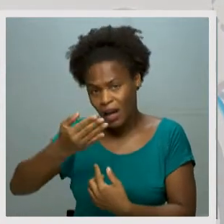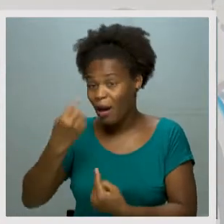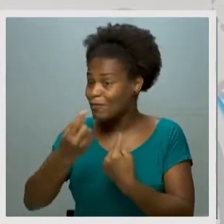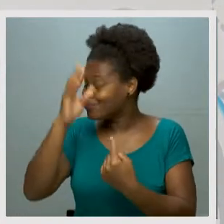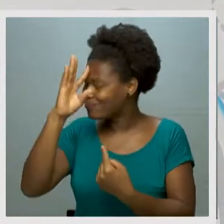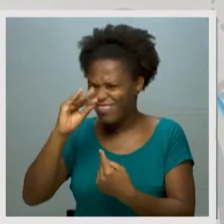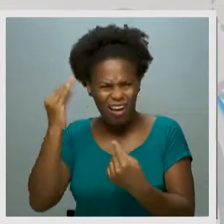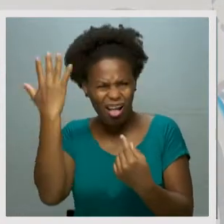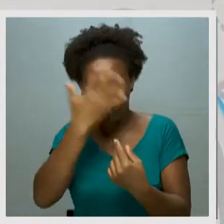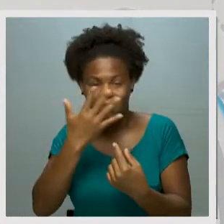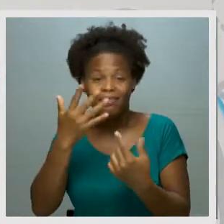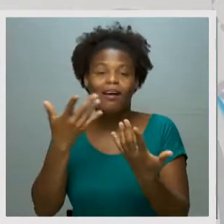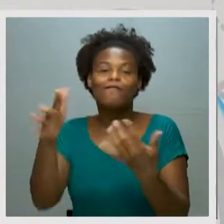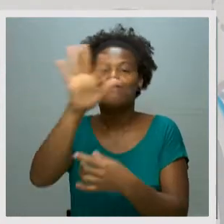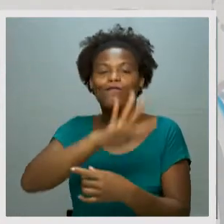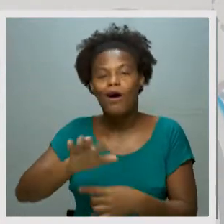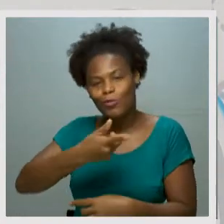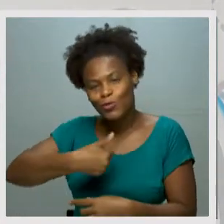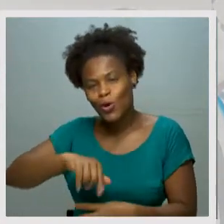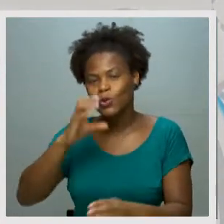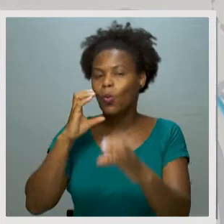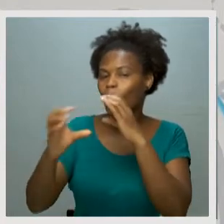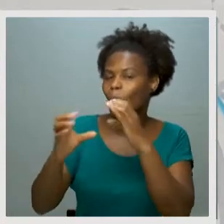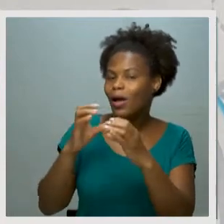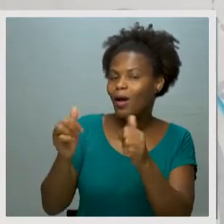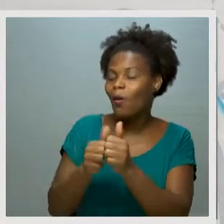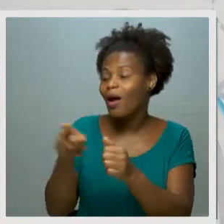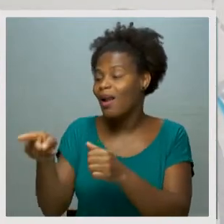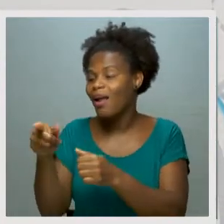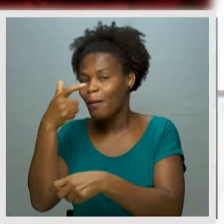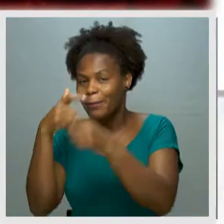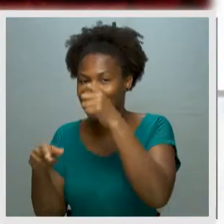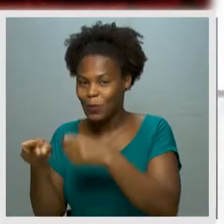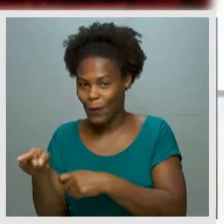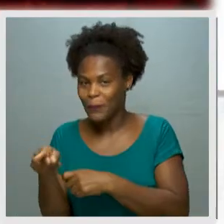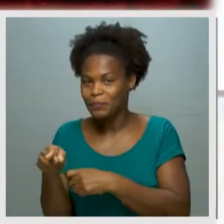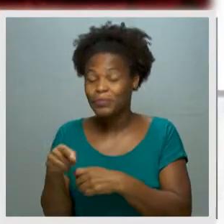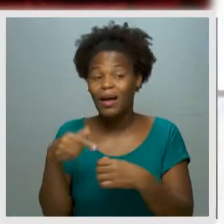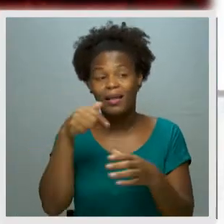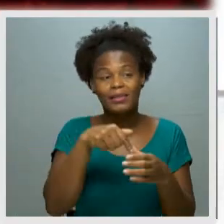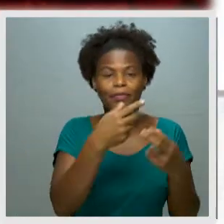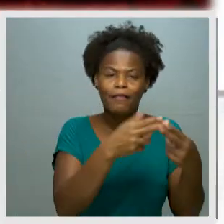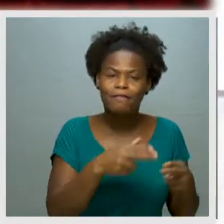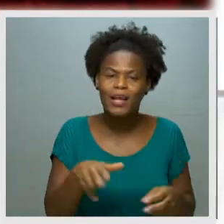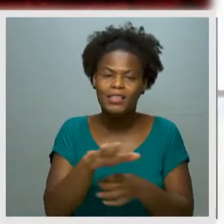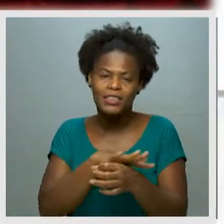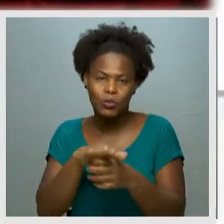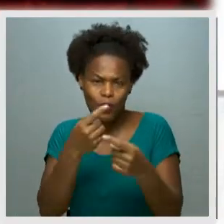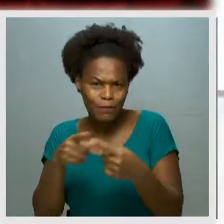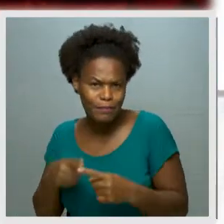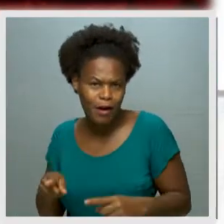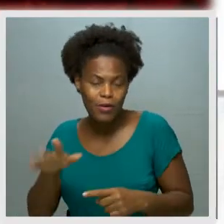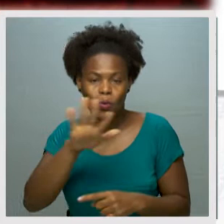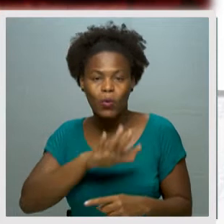vezes inconsciente, a nossa forma de comunicar com aquela pessoa. De acordo com as diferentes situações de